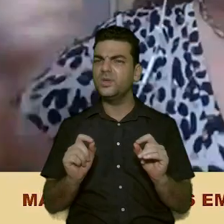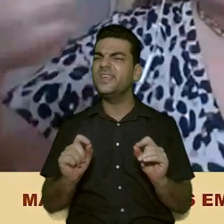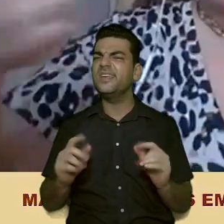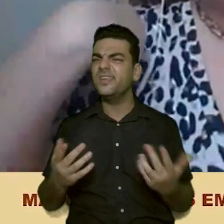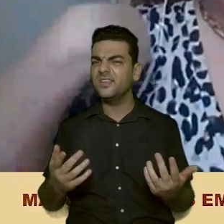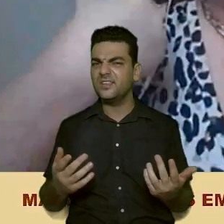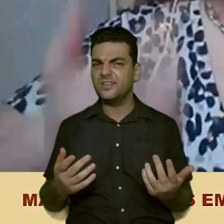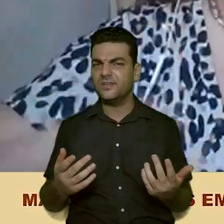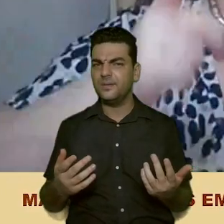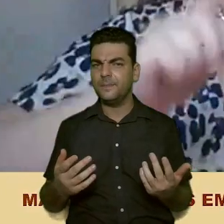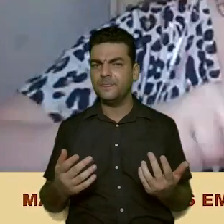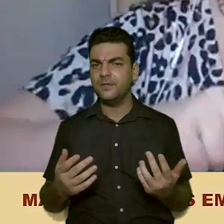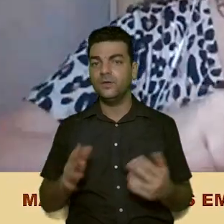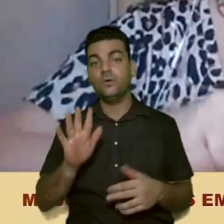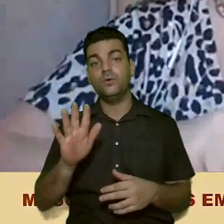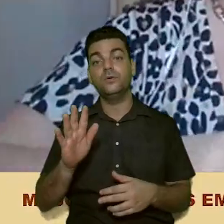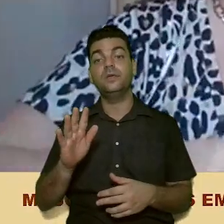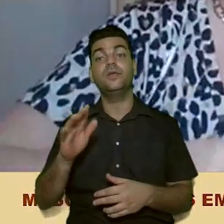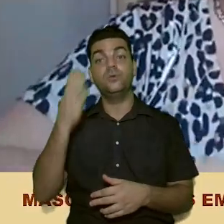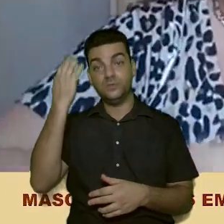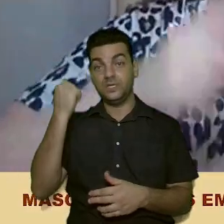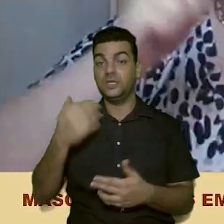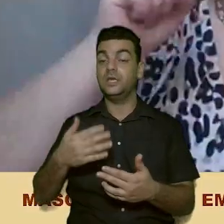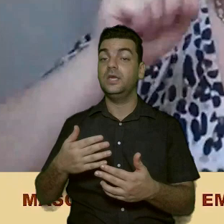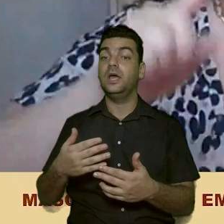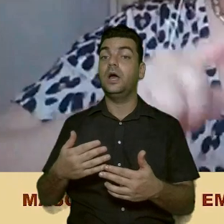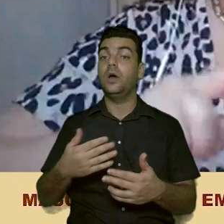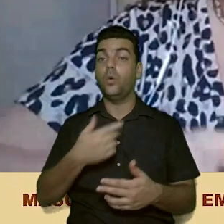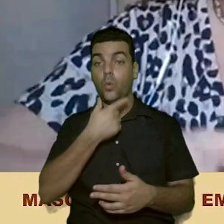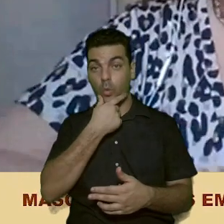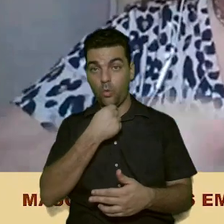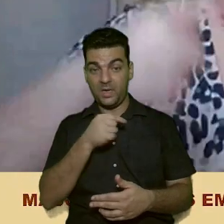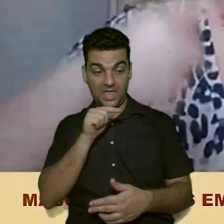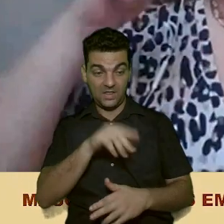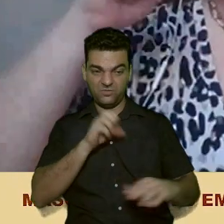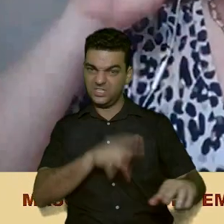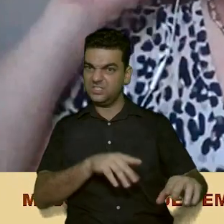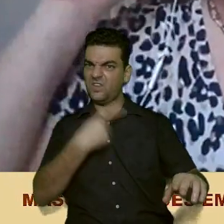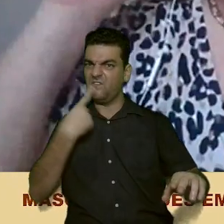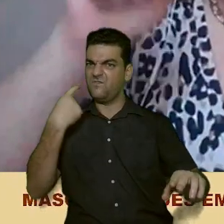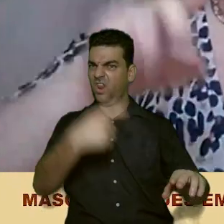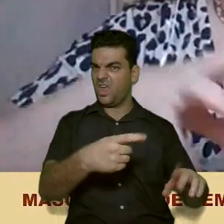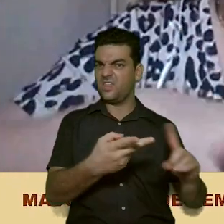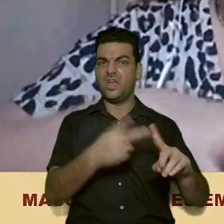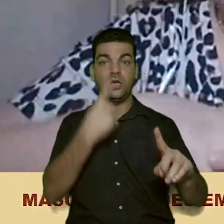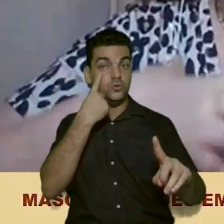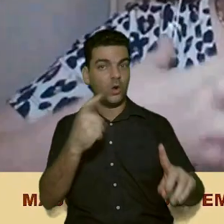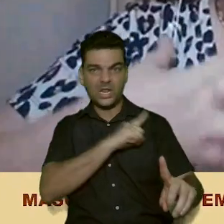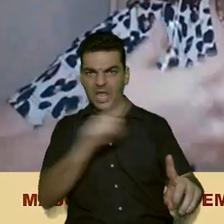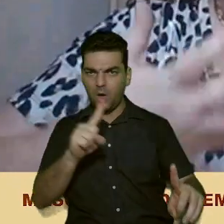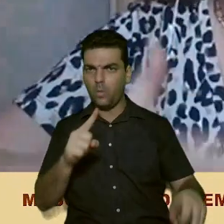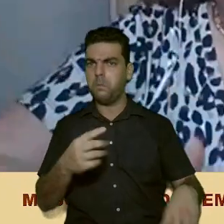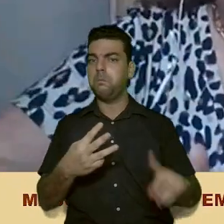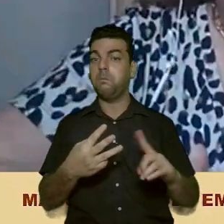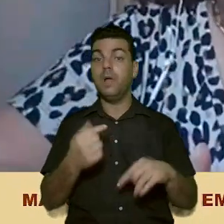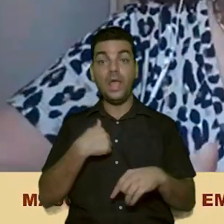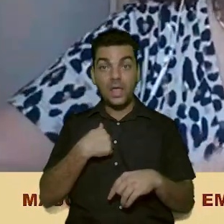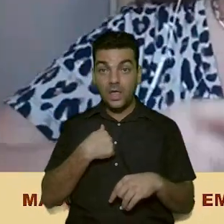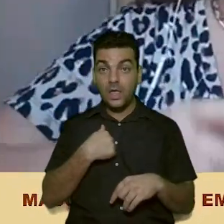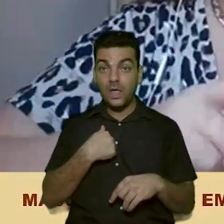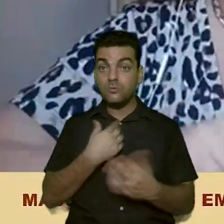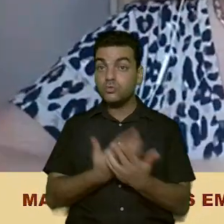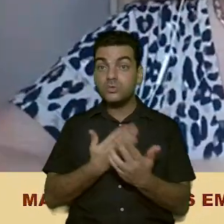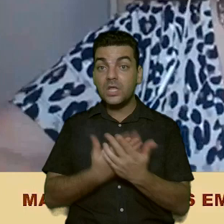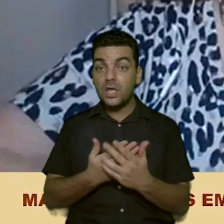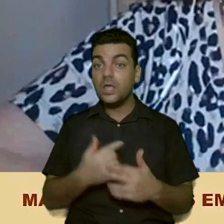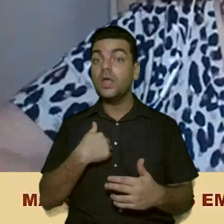Eu sei que os meninos são criados para não chorarem, para serem violentos um com o outro, porque eu fui estudar. Eu